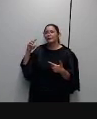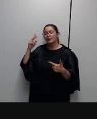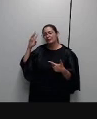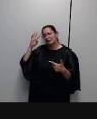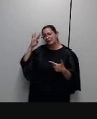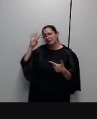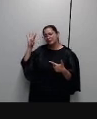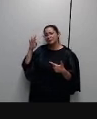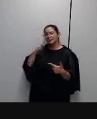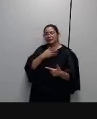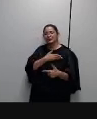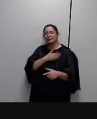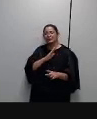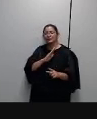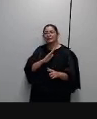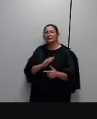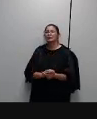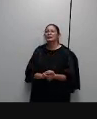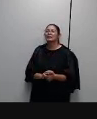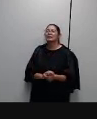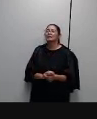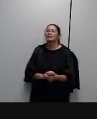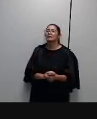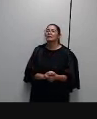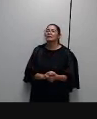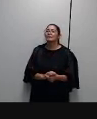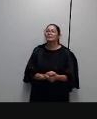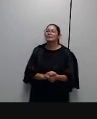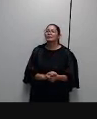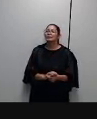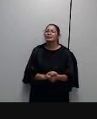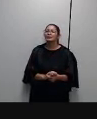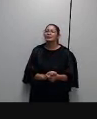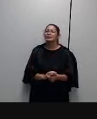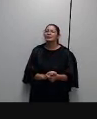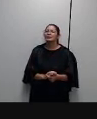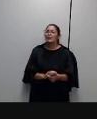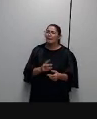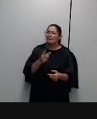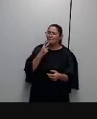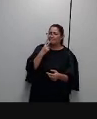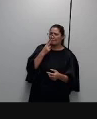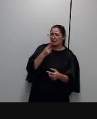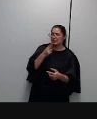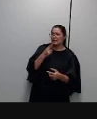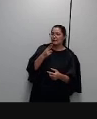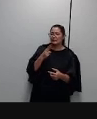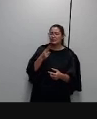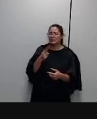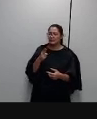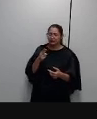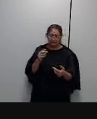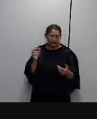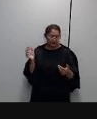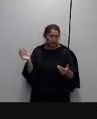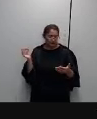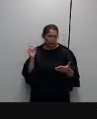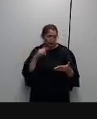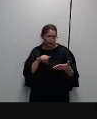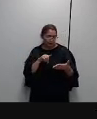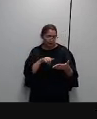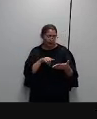eu não tô também não vai ficar os colegas pensam é me parece que a pretensão do recorrente aqui hoje é só